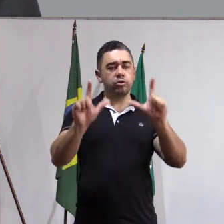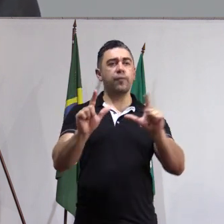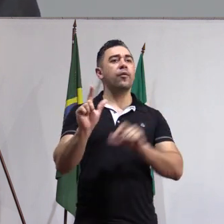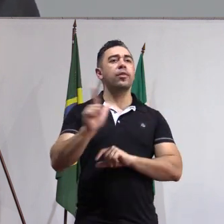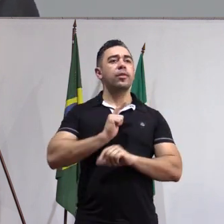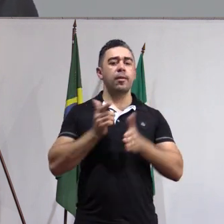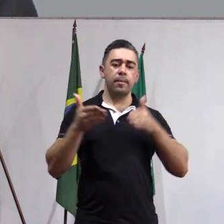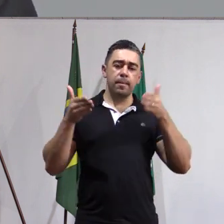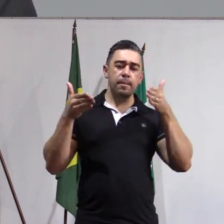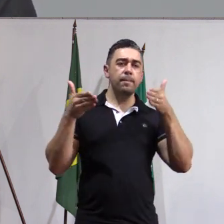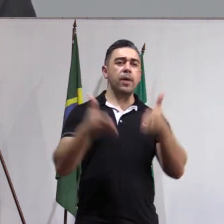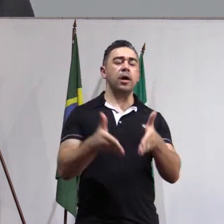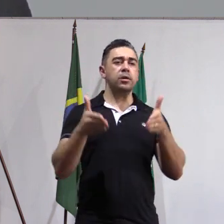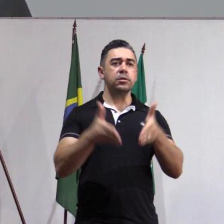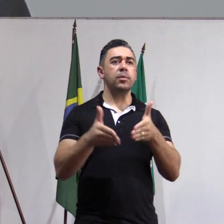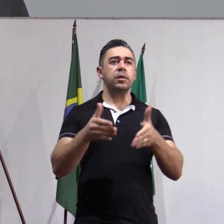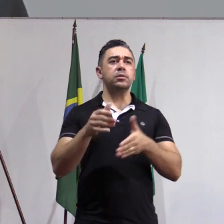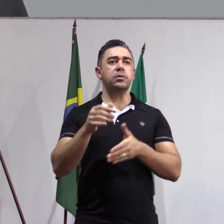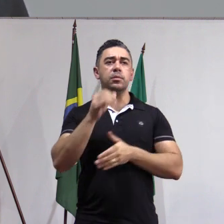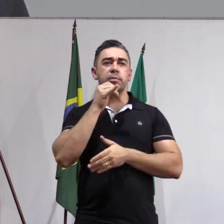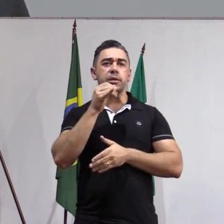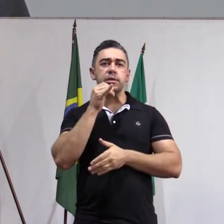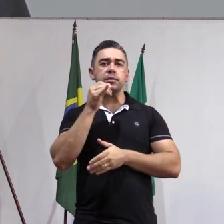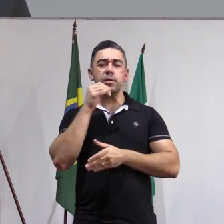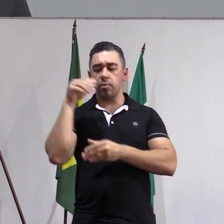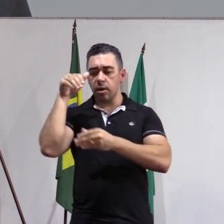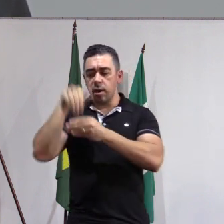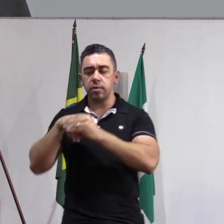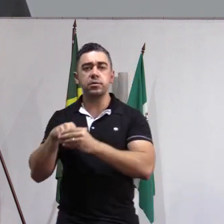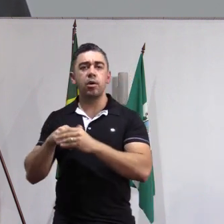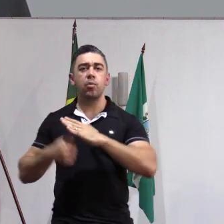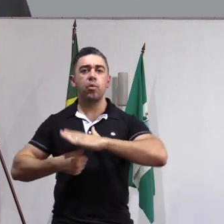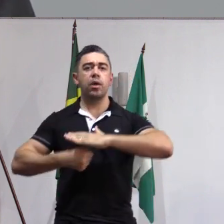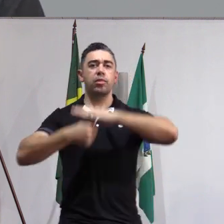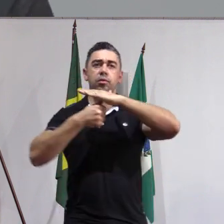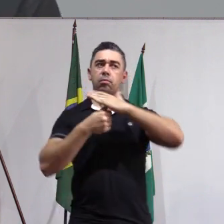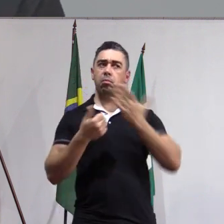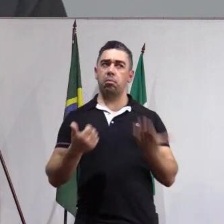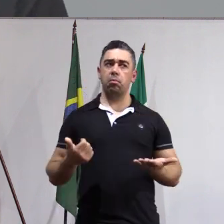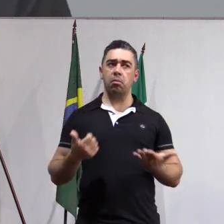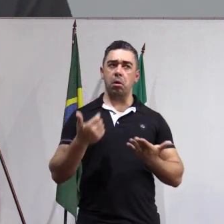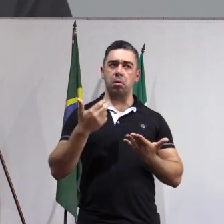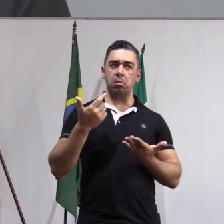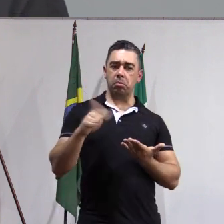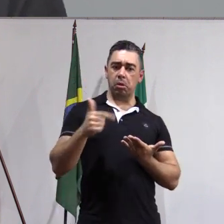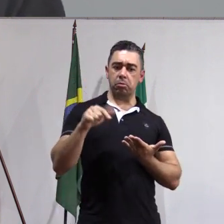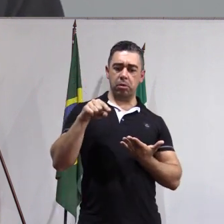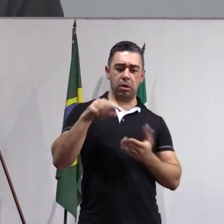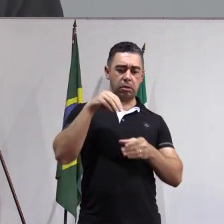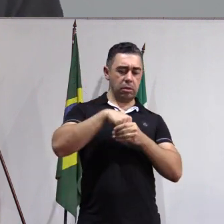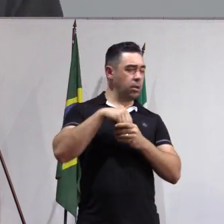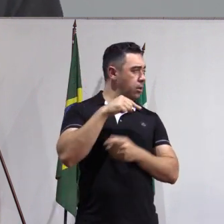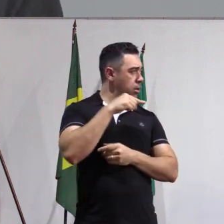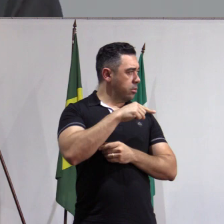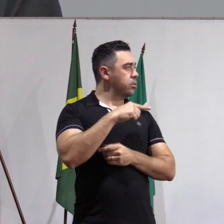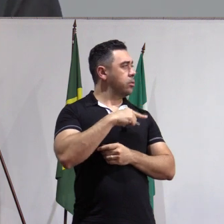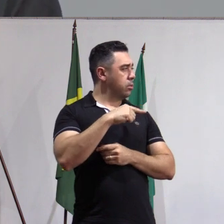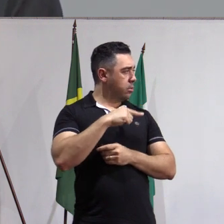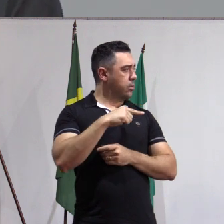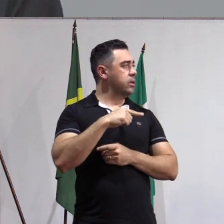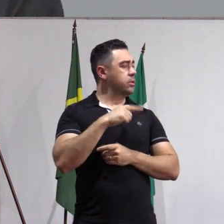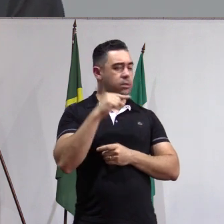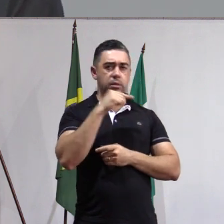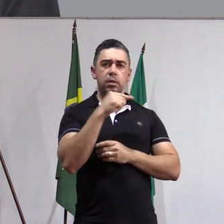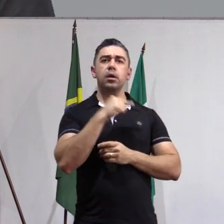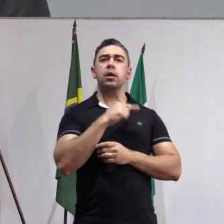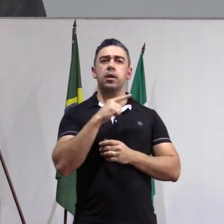de participação do processo eleitoral dos reitores. Né? Isso não está na minuta, professor Ricardo Marcelo, mas está lá